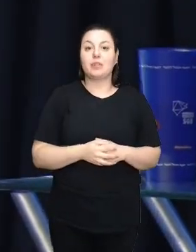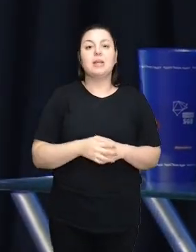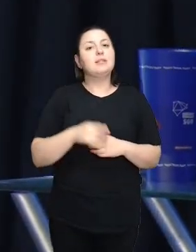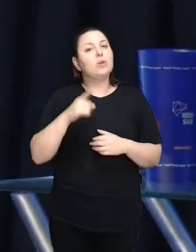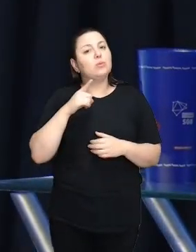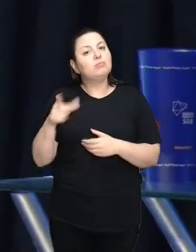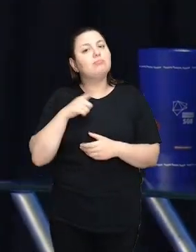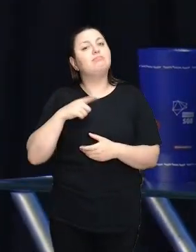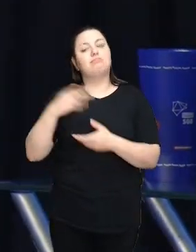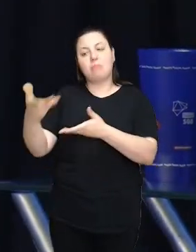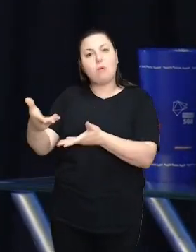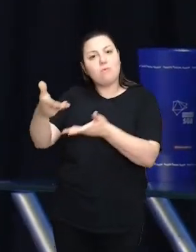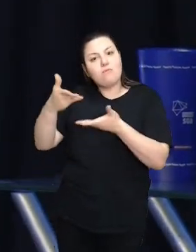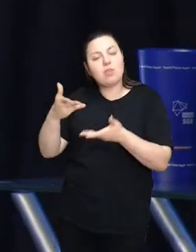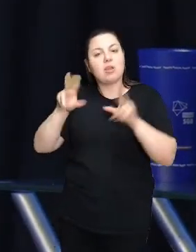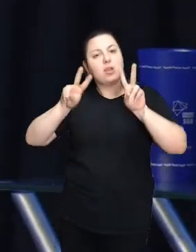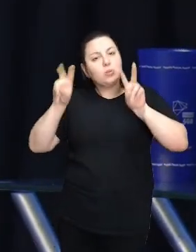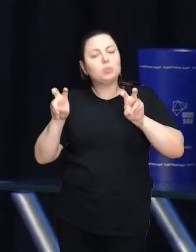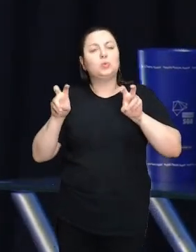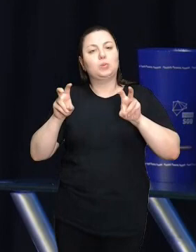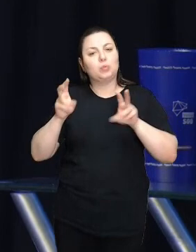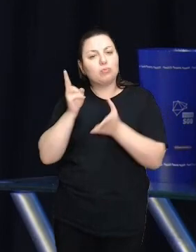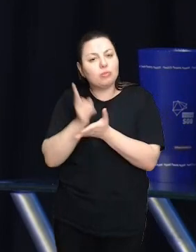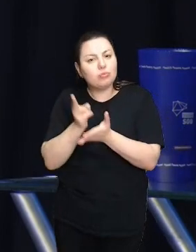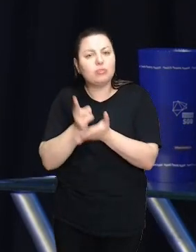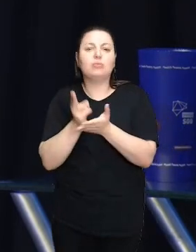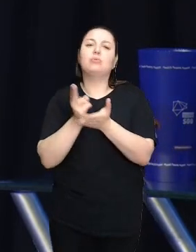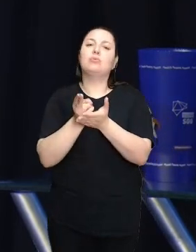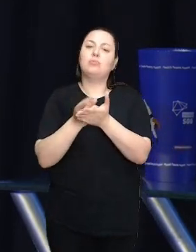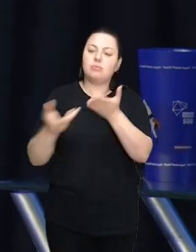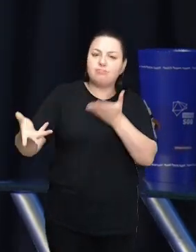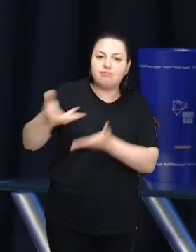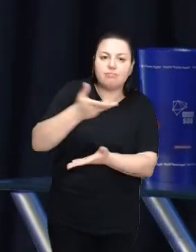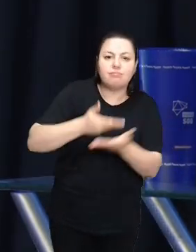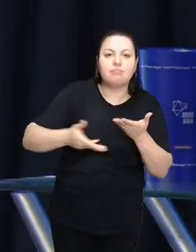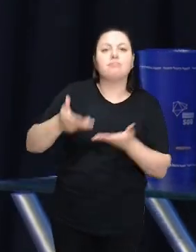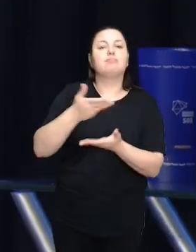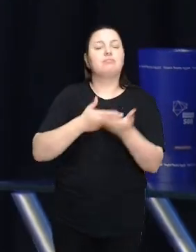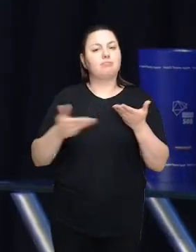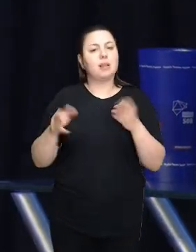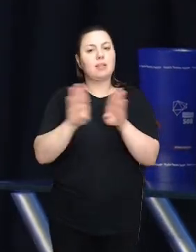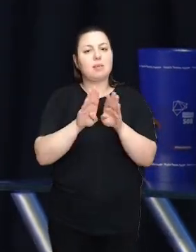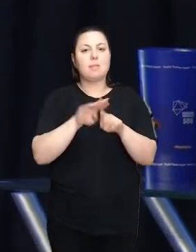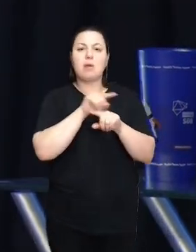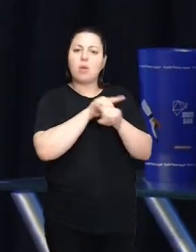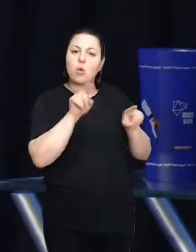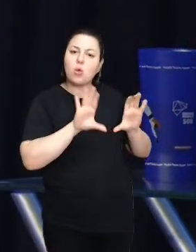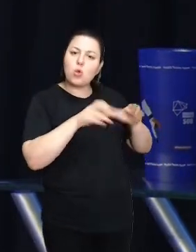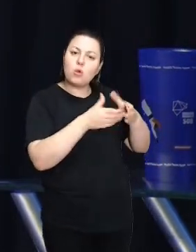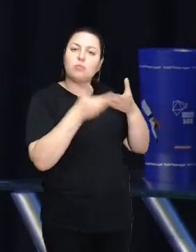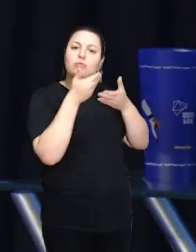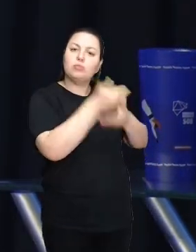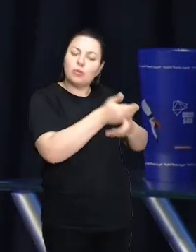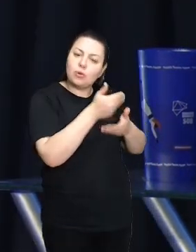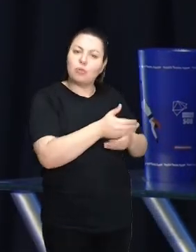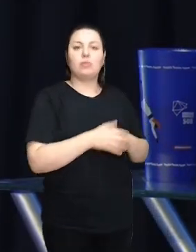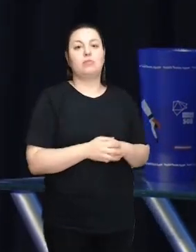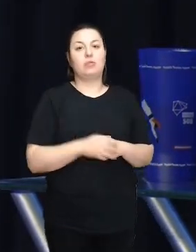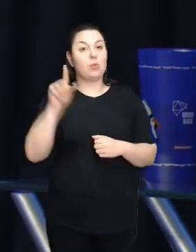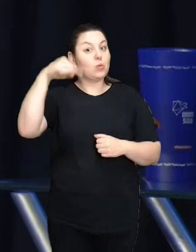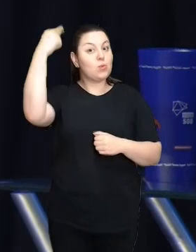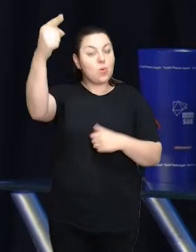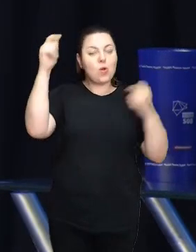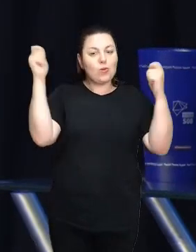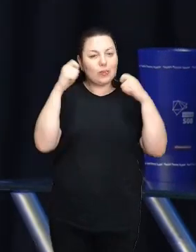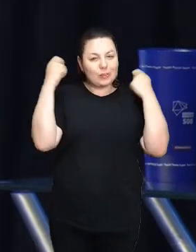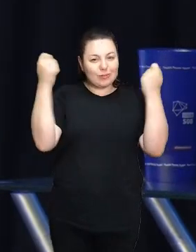esse assunto continue. Meu convite também para a galera jovem que está aqui no festival do ano que vem, tragam seus pais,